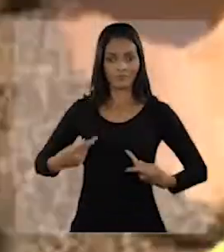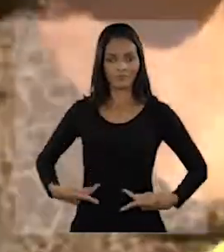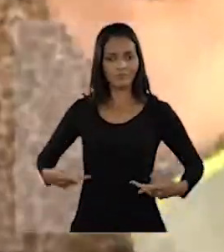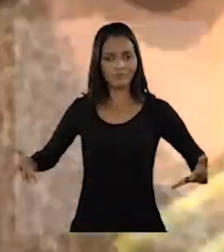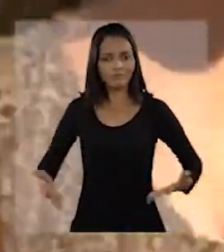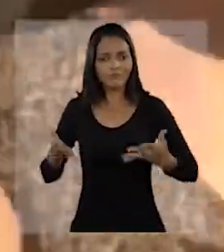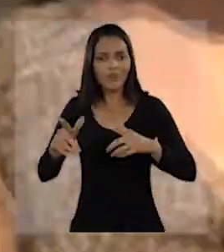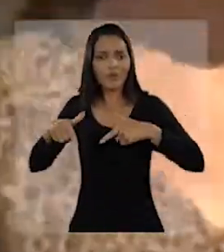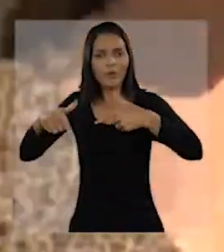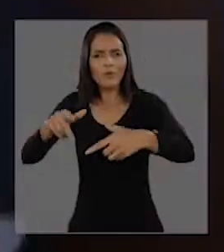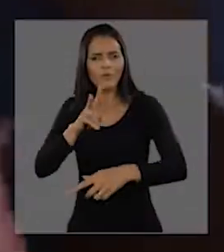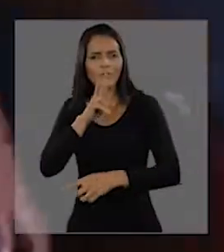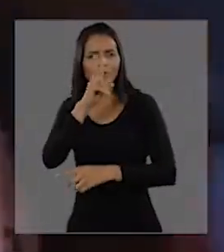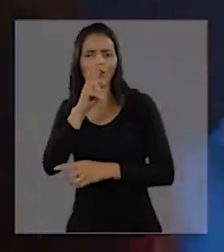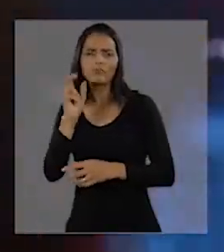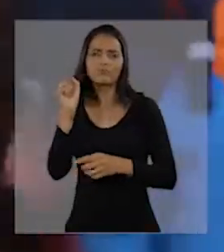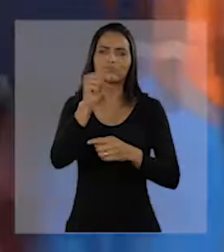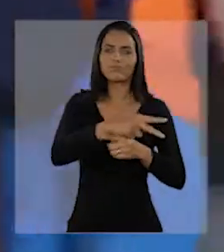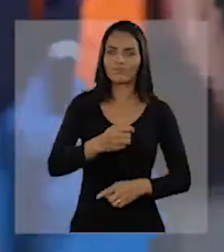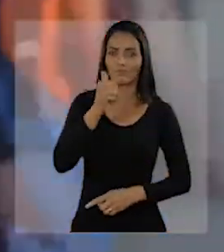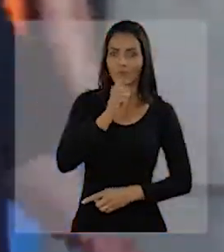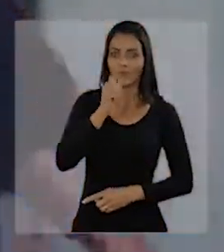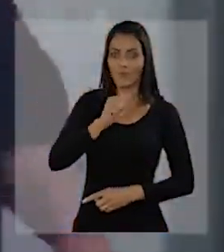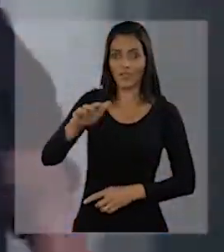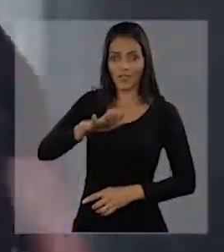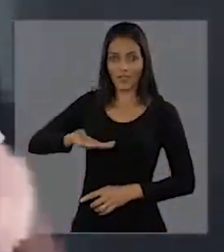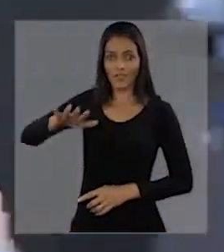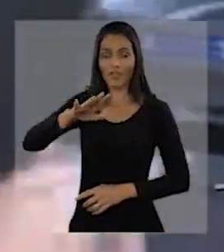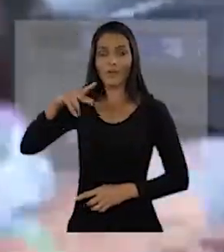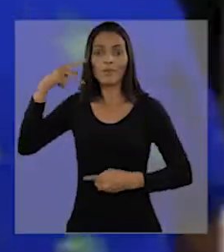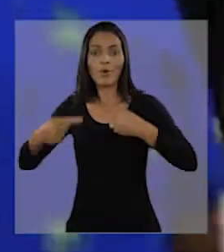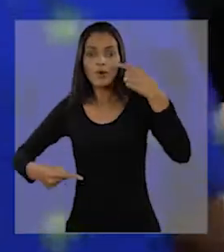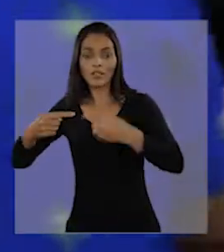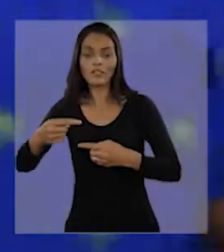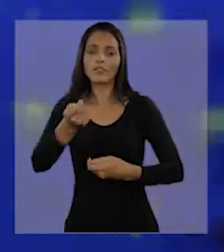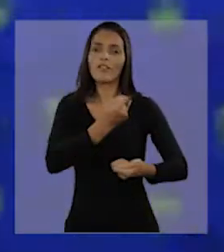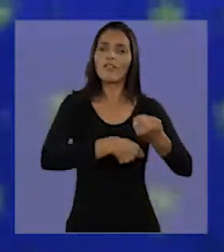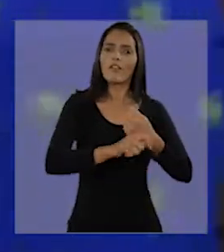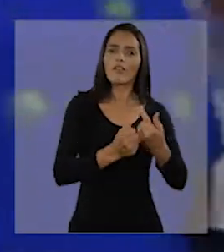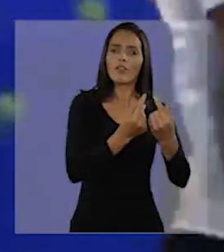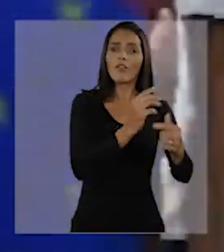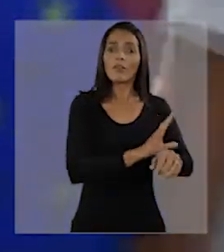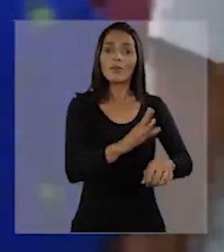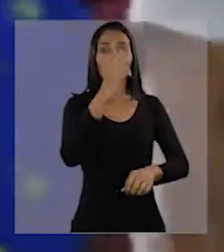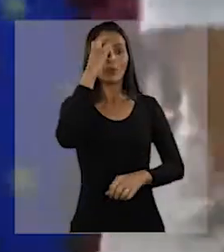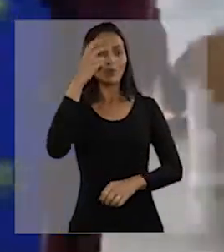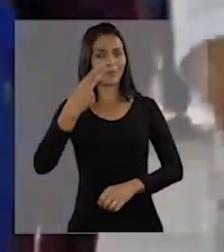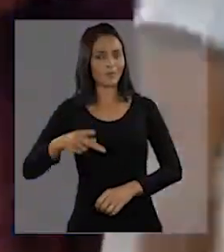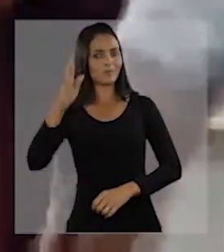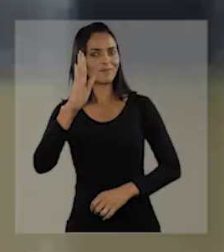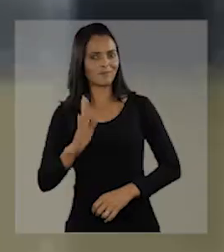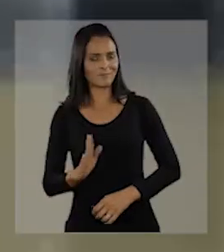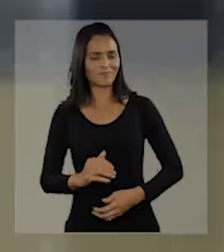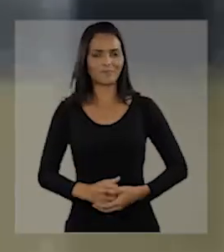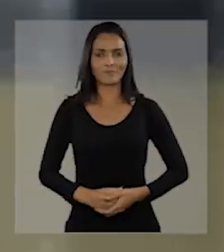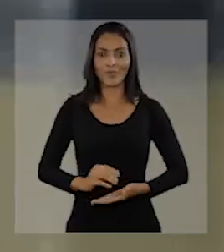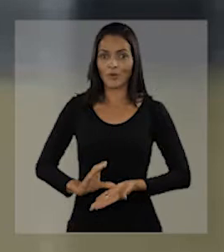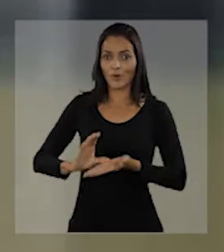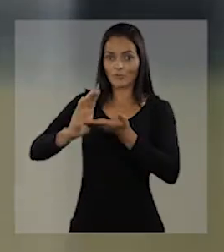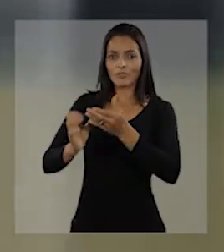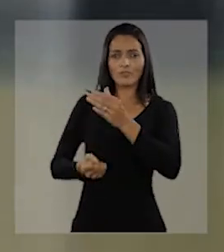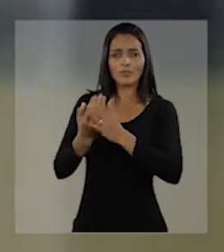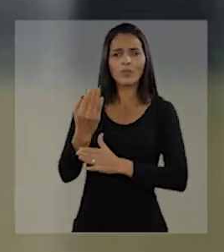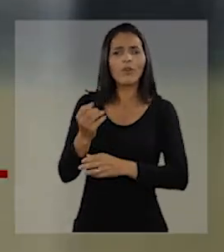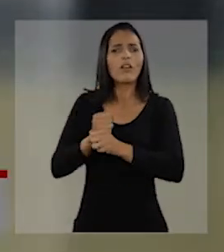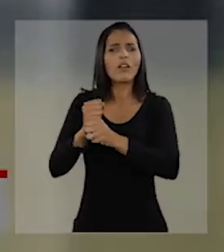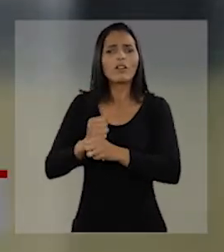para fortalecer a presença feminina nas atividades políticas, econômicas e culturais do país. O Conselho foi